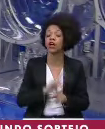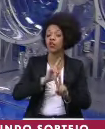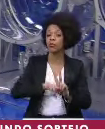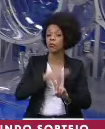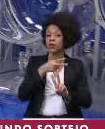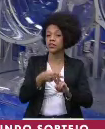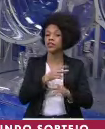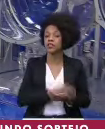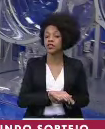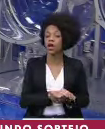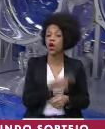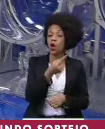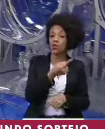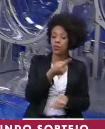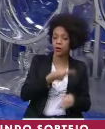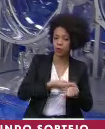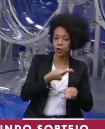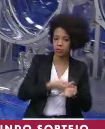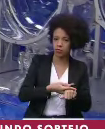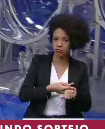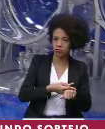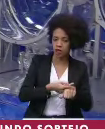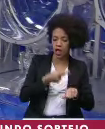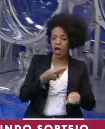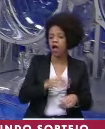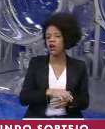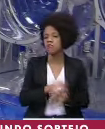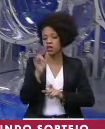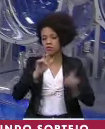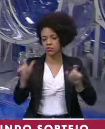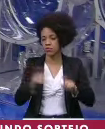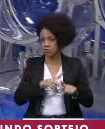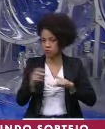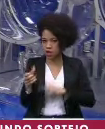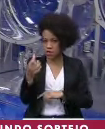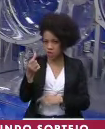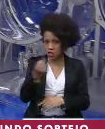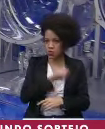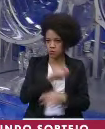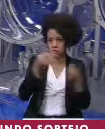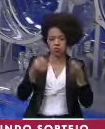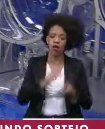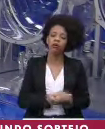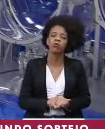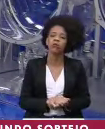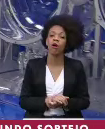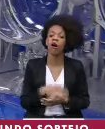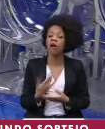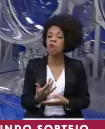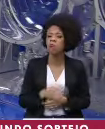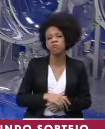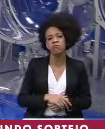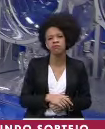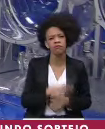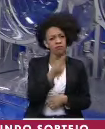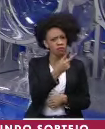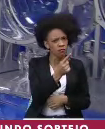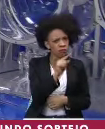2.106. E no primeiro sorteio, o valor que será distribuído entre os acertadores das seis dezenas será de